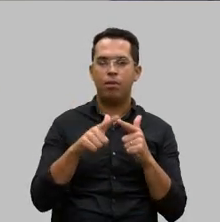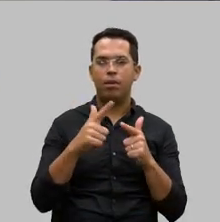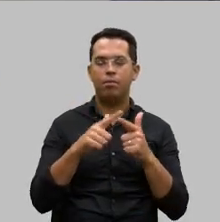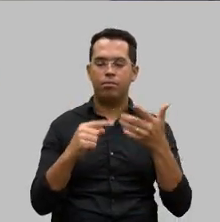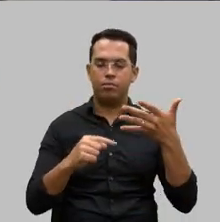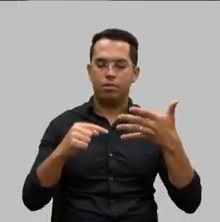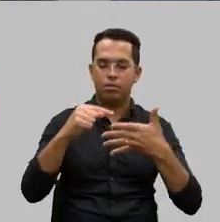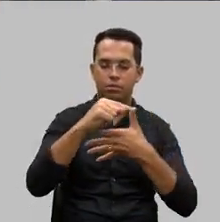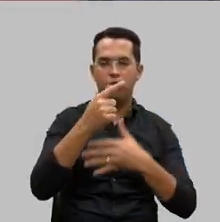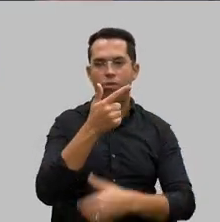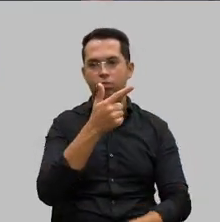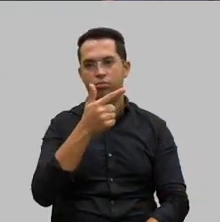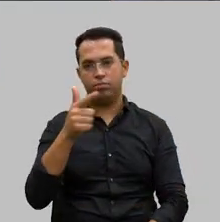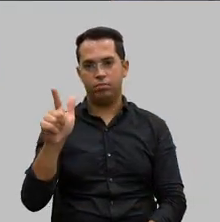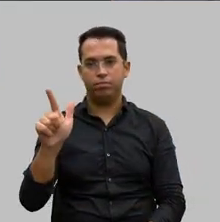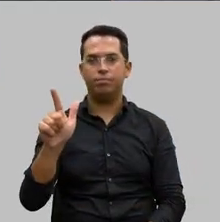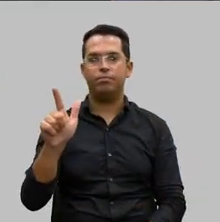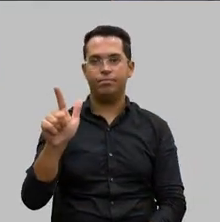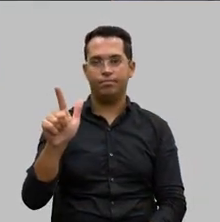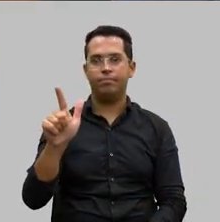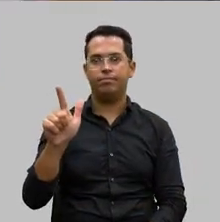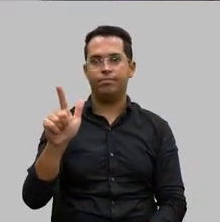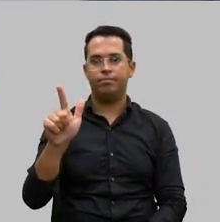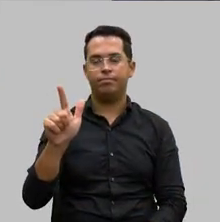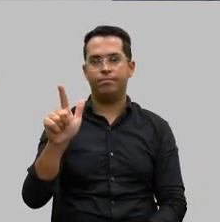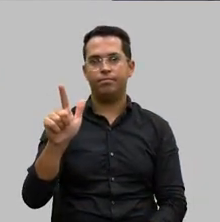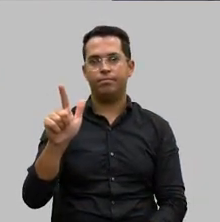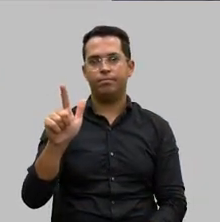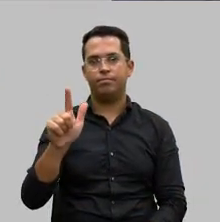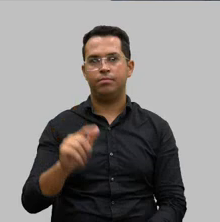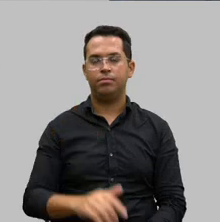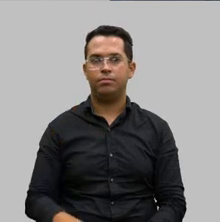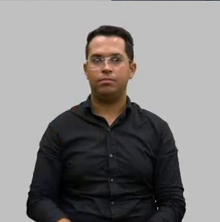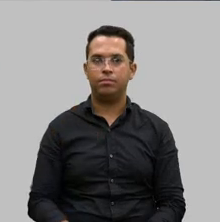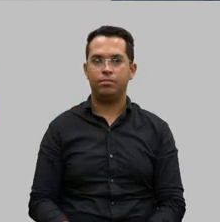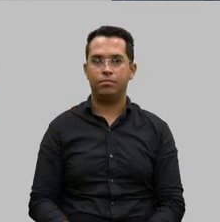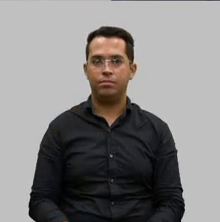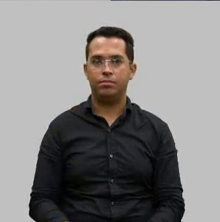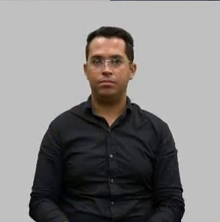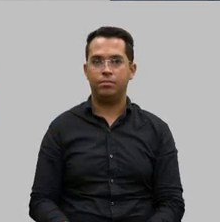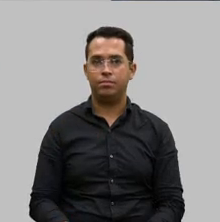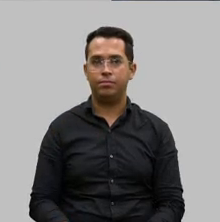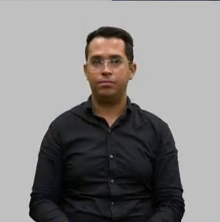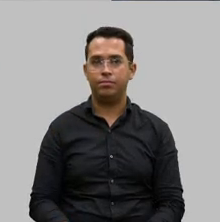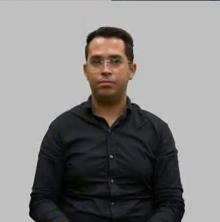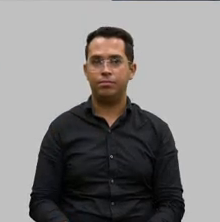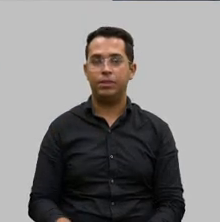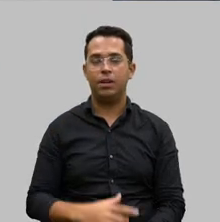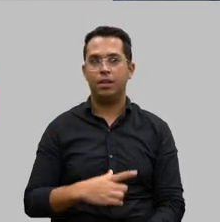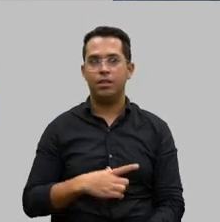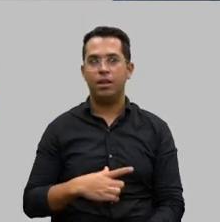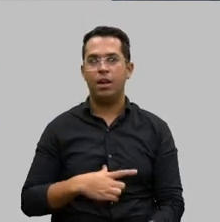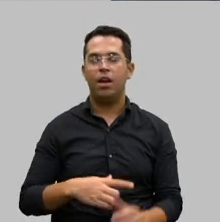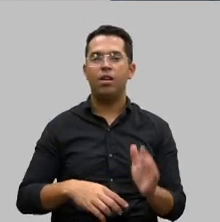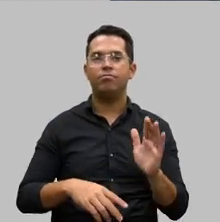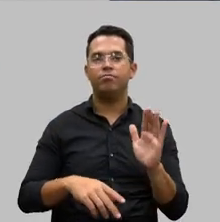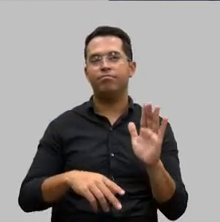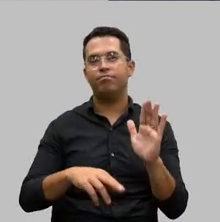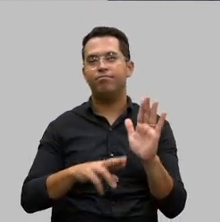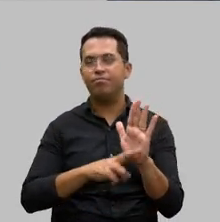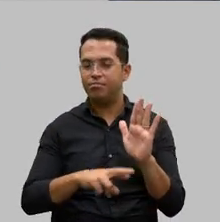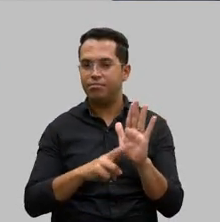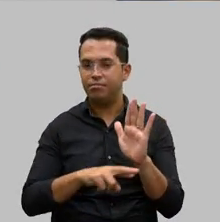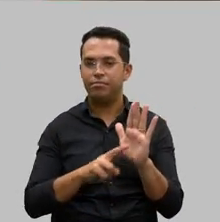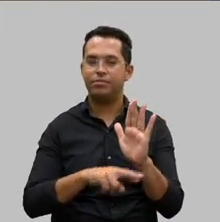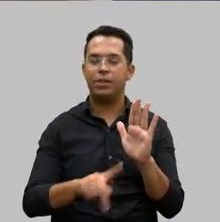que acaba ajudando principalmente né esse movimento da terceiraidade nós temos lá no nosso município